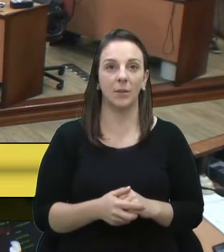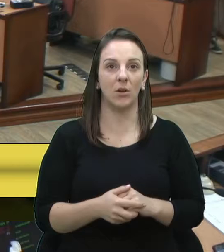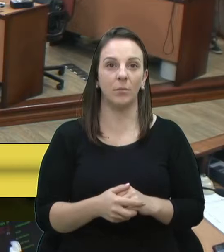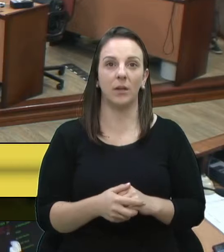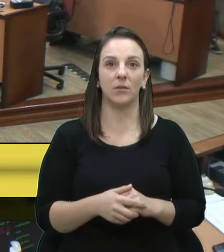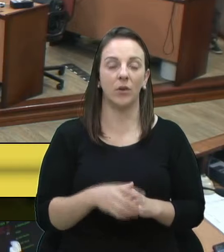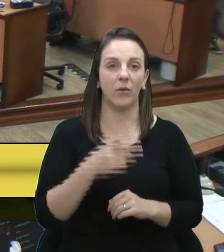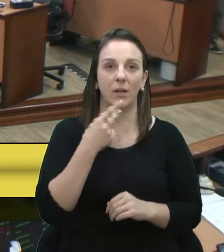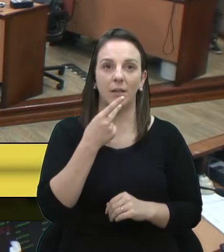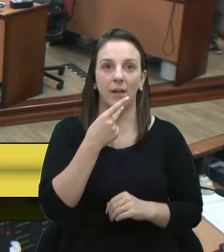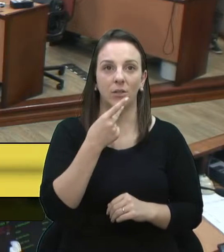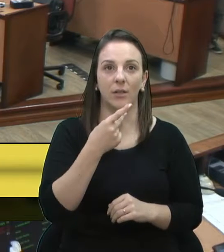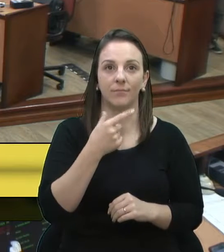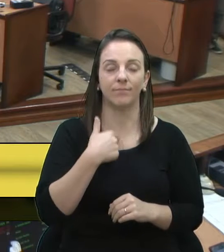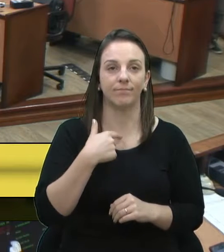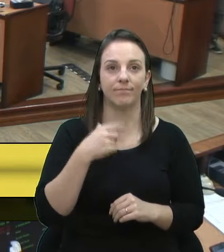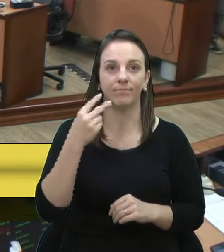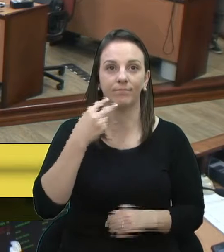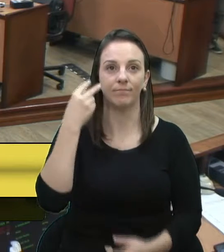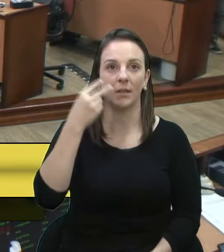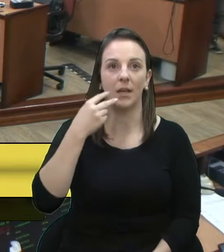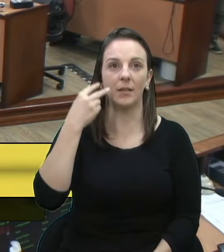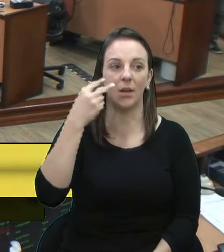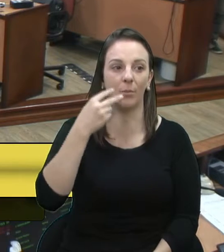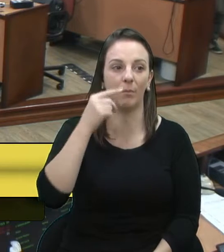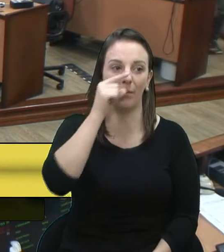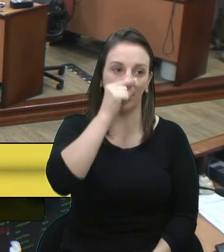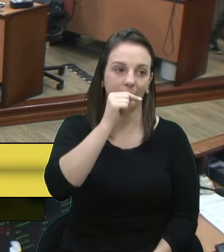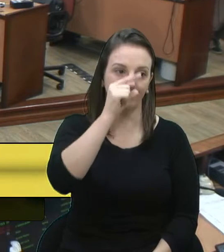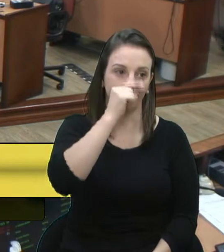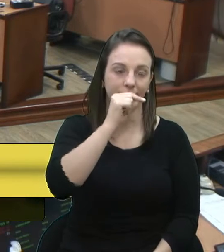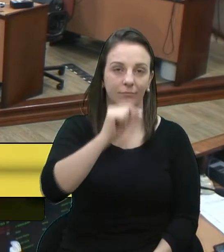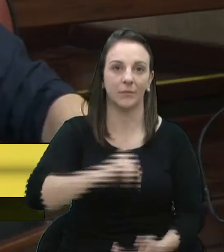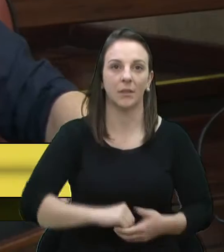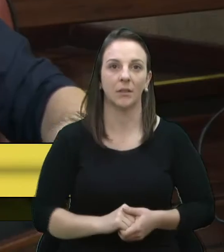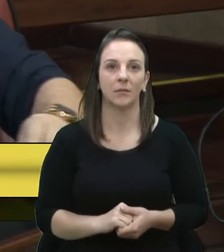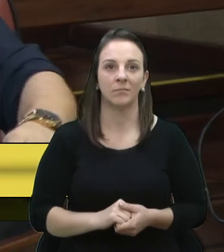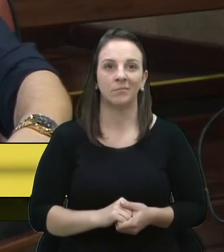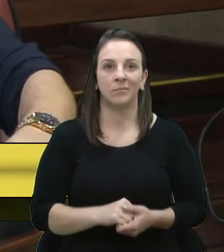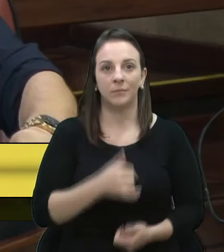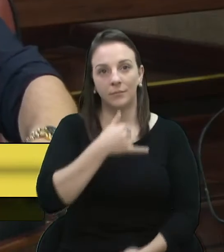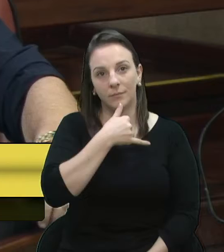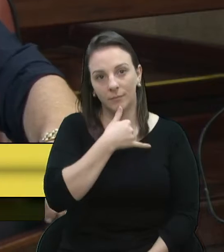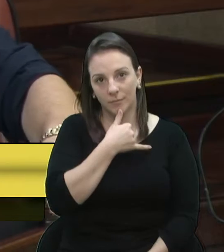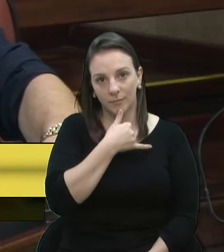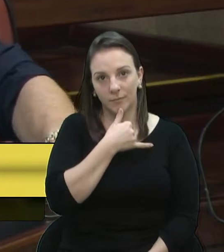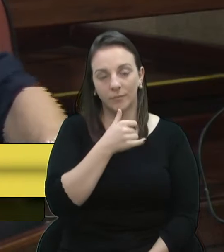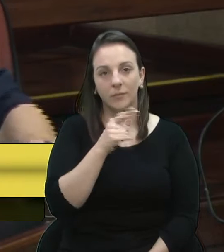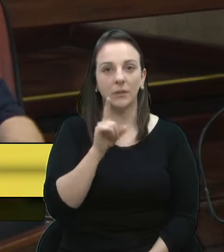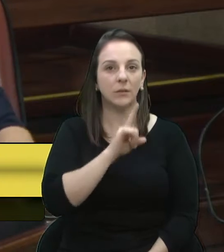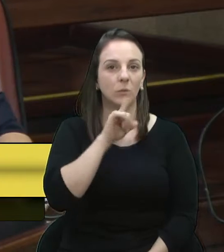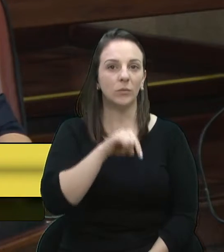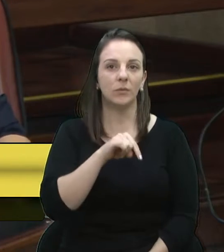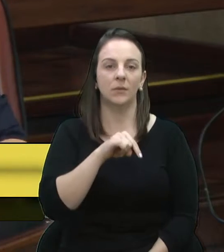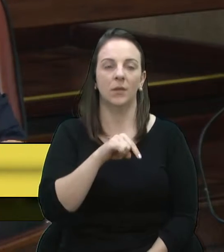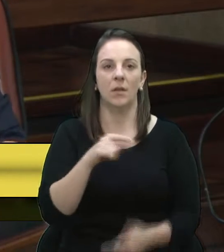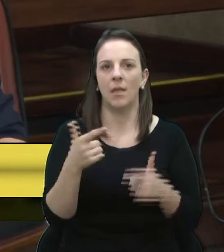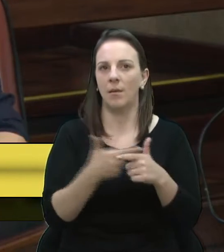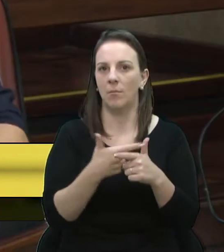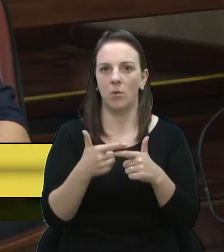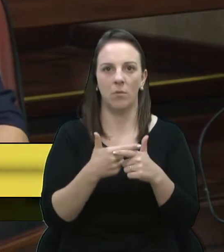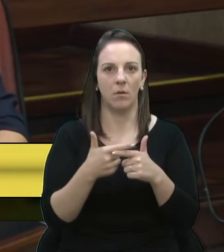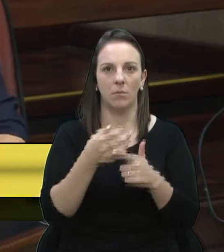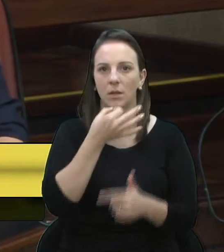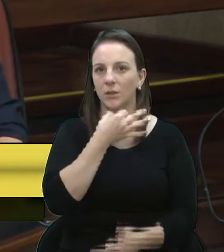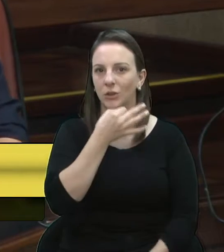vereador Fantinel. O senhor foi cirúrgico nas palavras, vereador Sandro. Infelizmente, não é um problema de Caxias o transporte